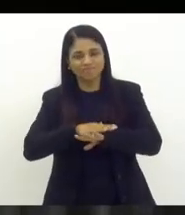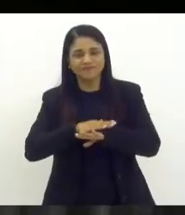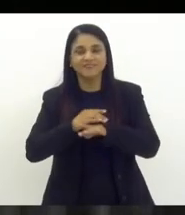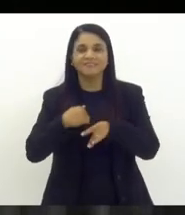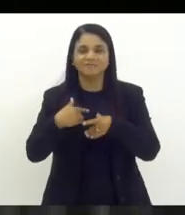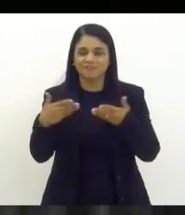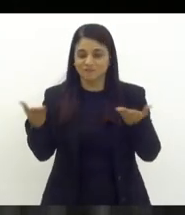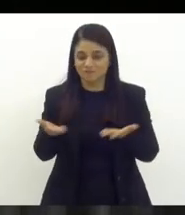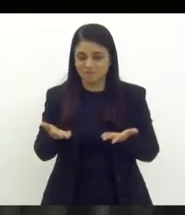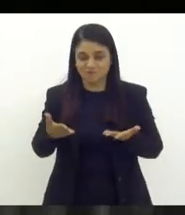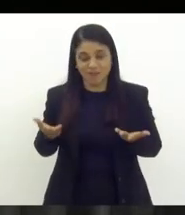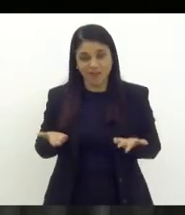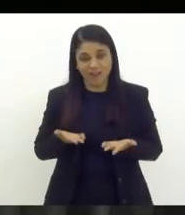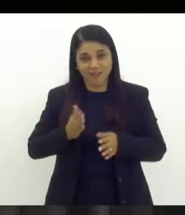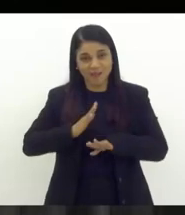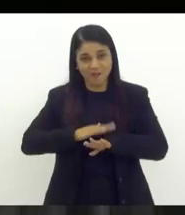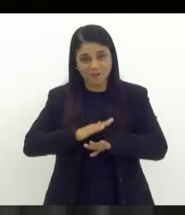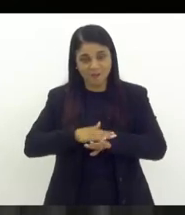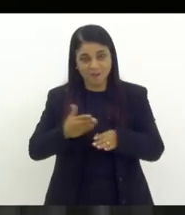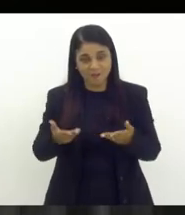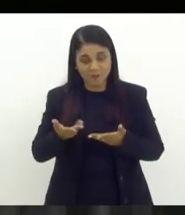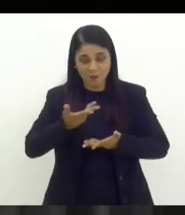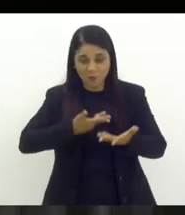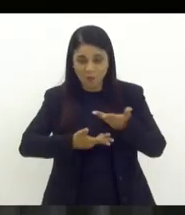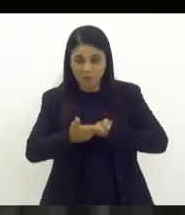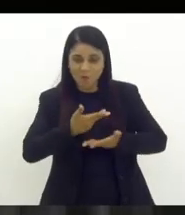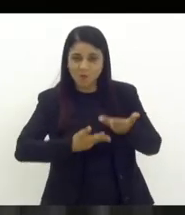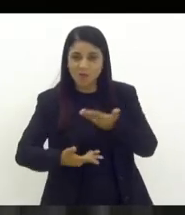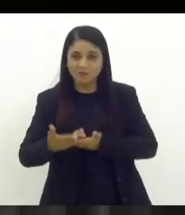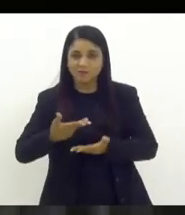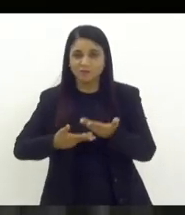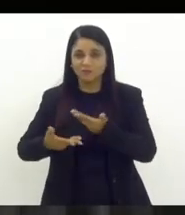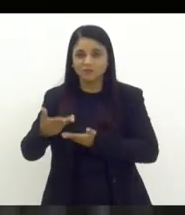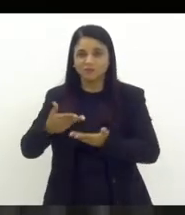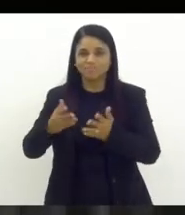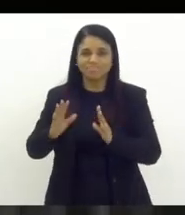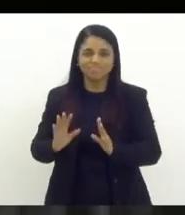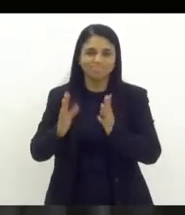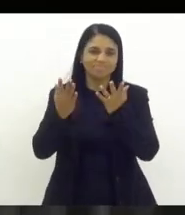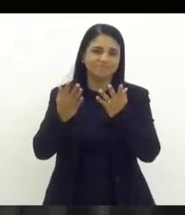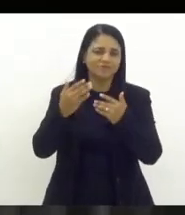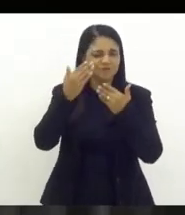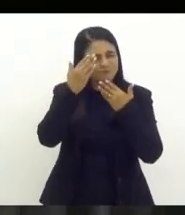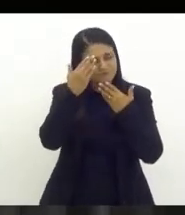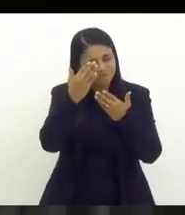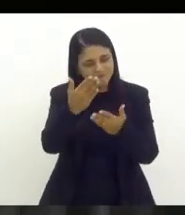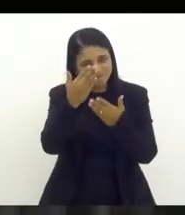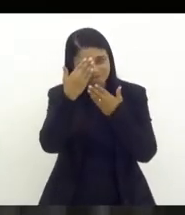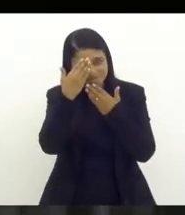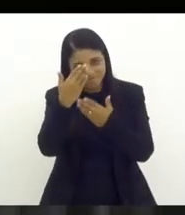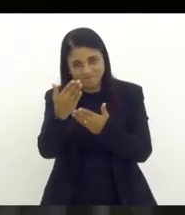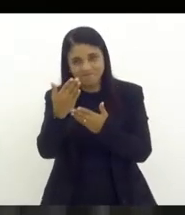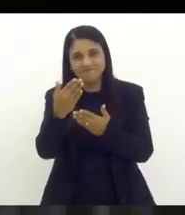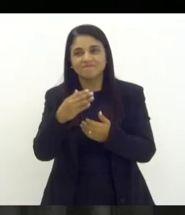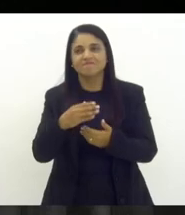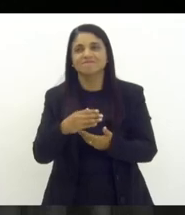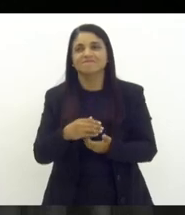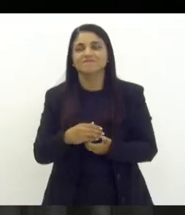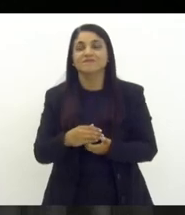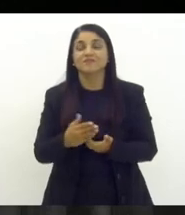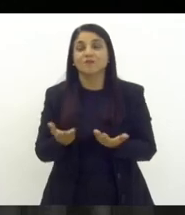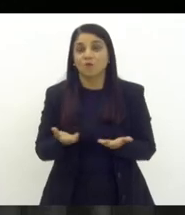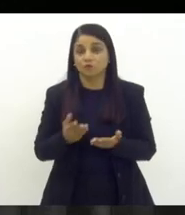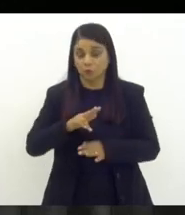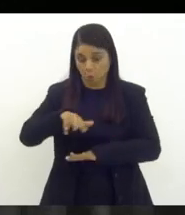vocês para estarem aqui compartilhando comigo esse momento muito obrigada mesmo Eu hoje estou